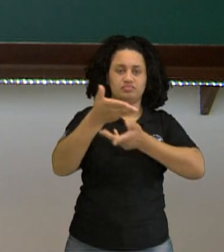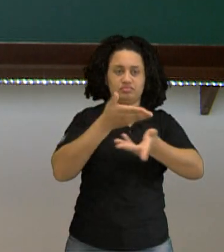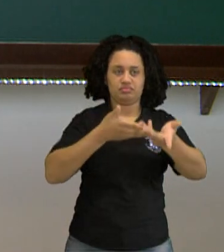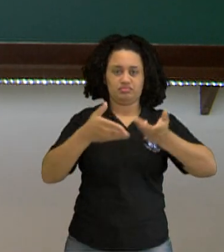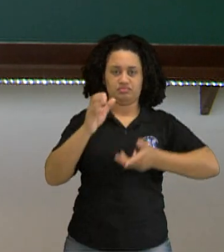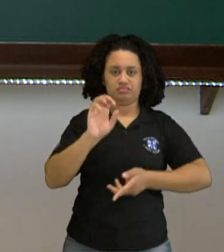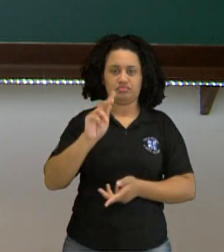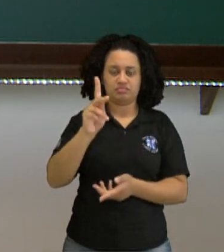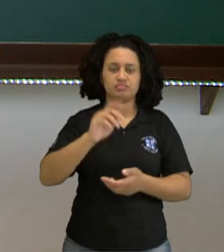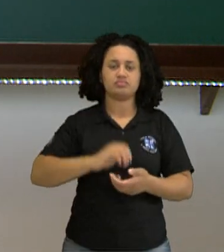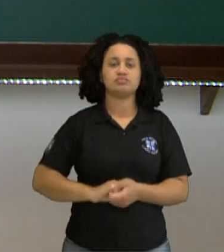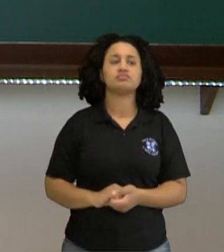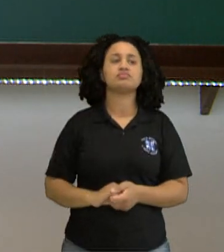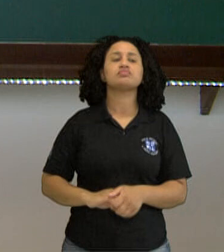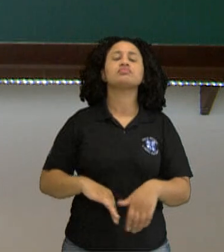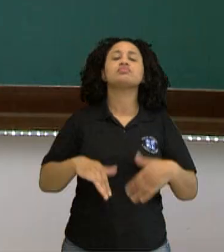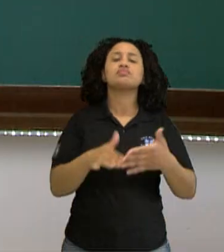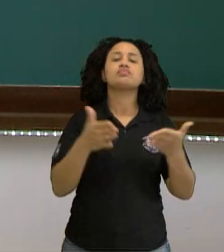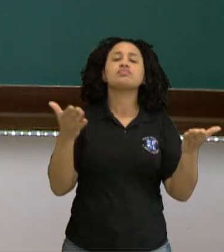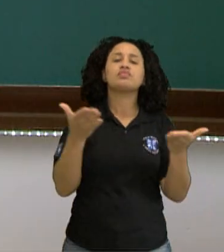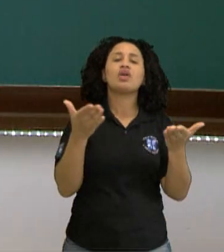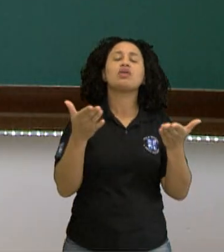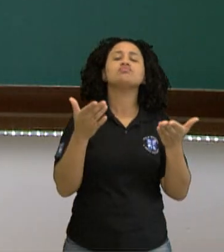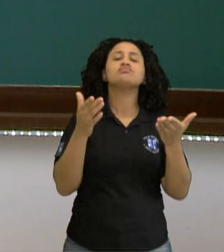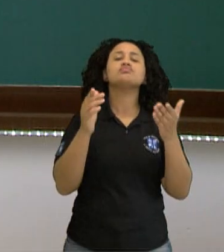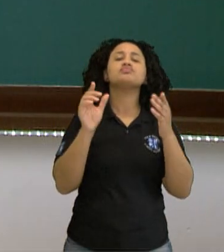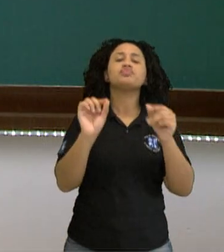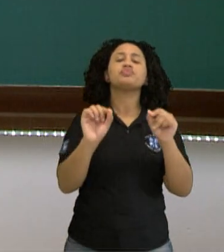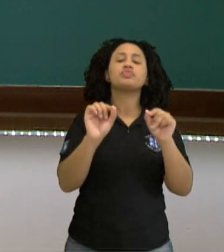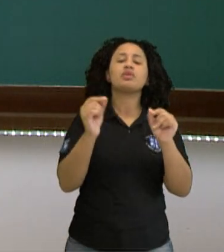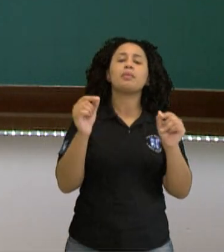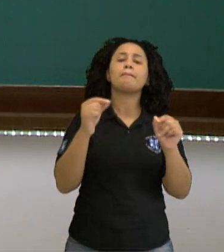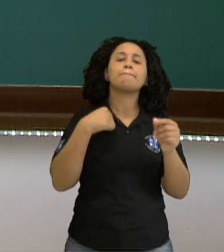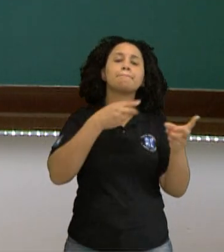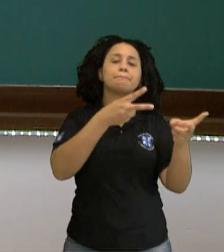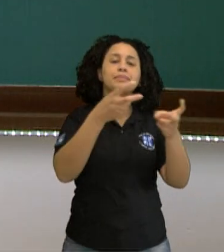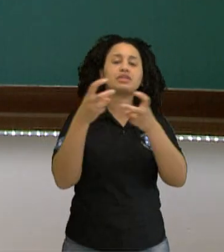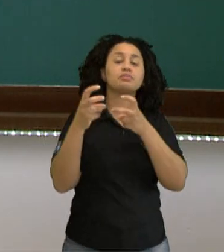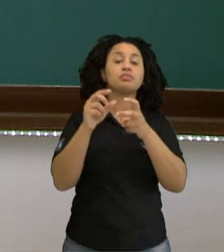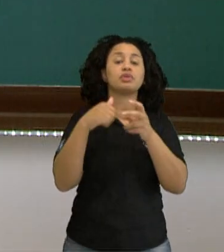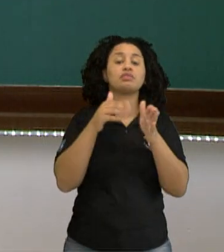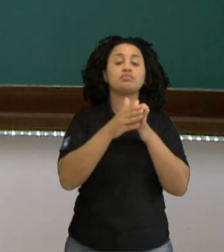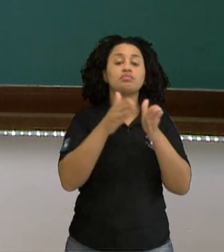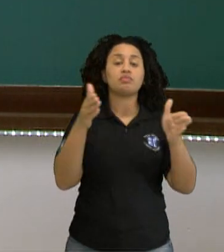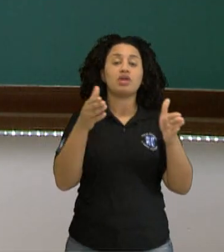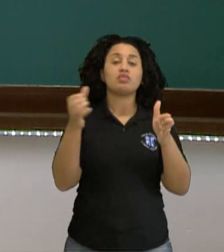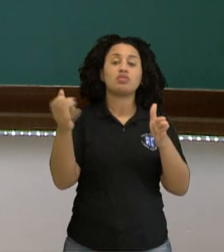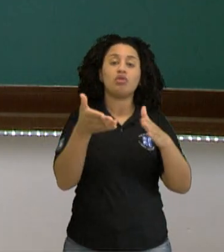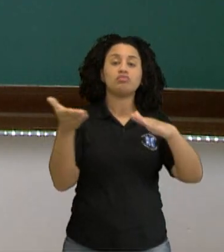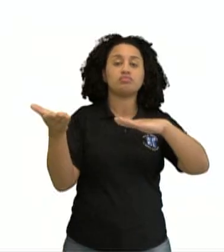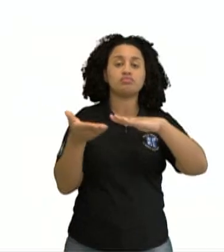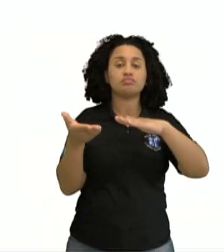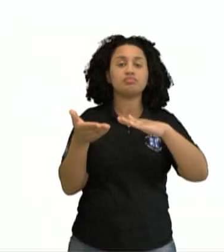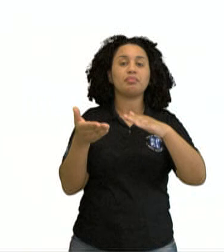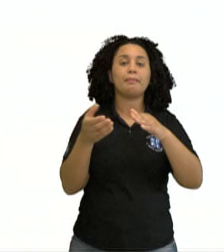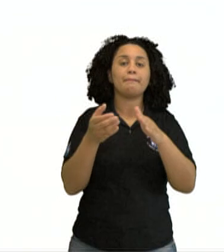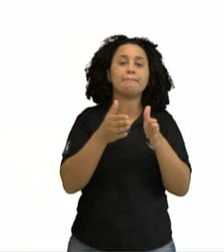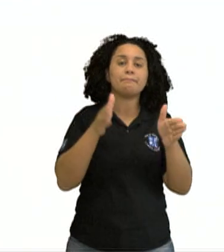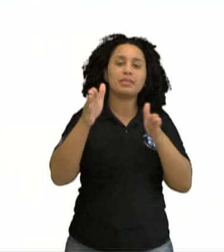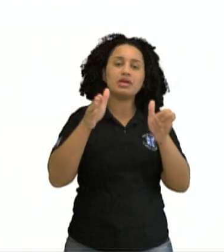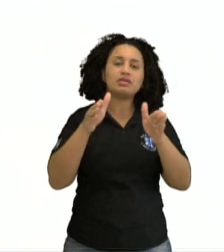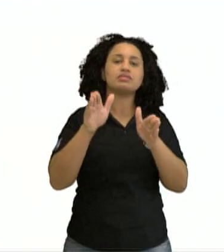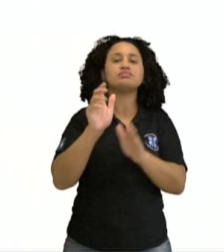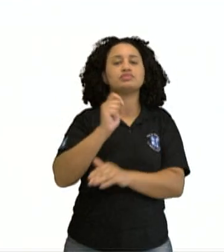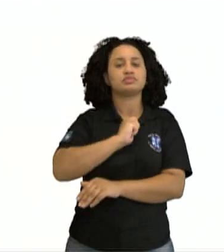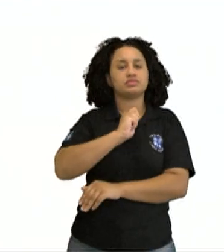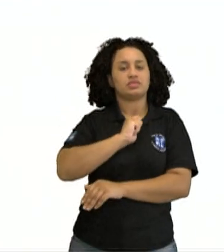certo? Então, pessoal, hoje vimos uma nova fase da antropologia, baseada no